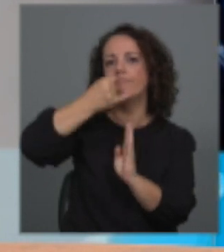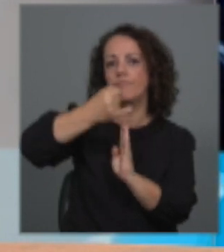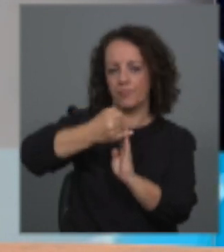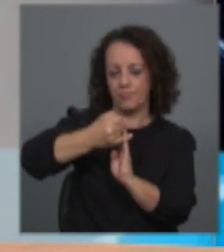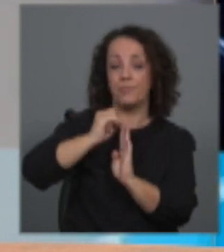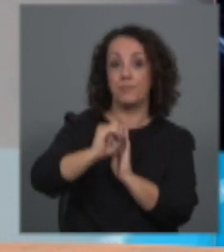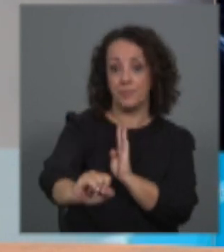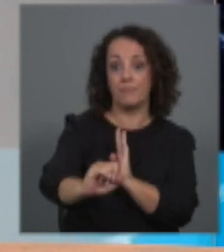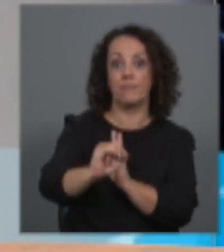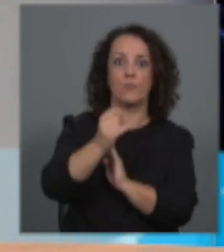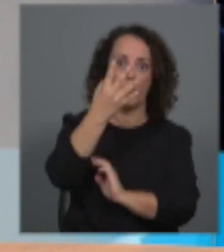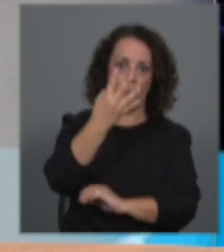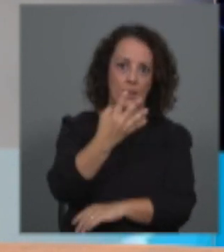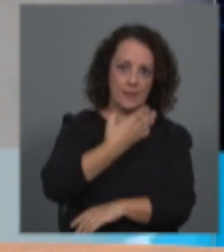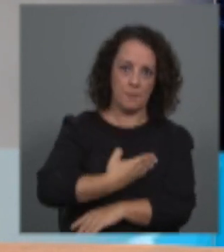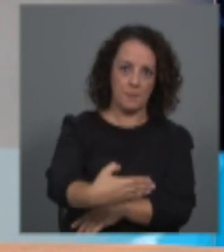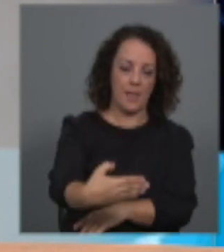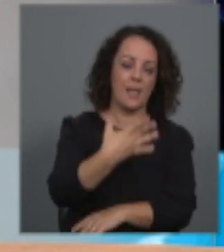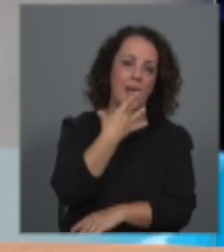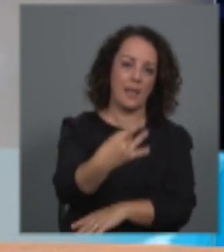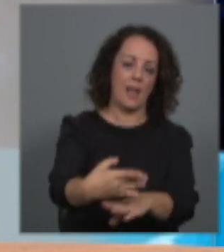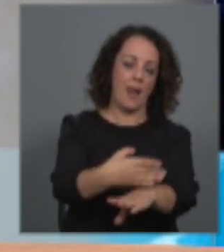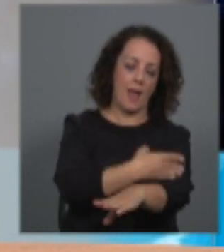A vela, acender uma luz